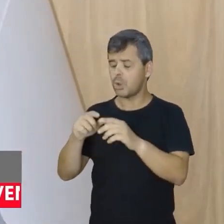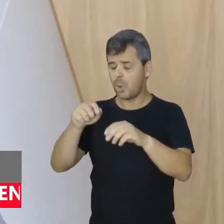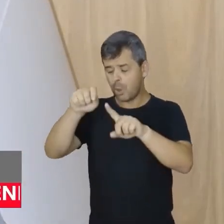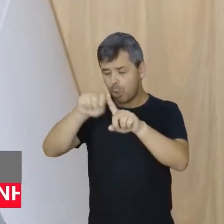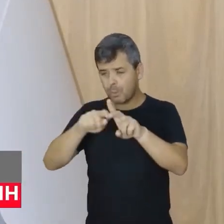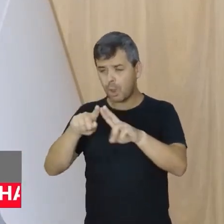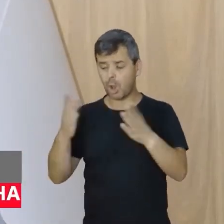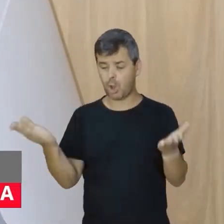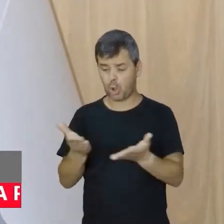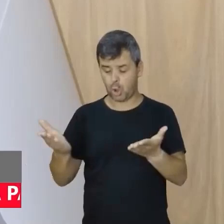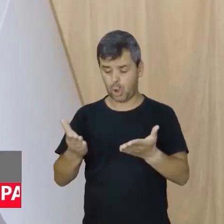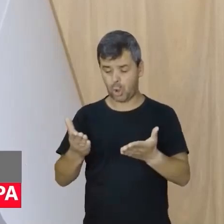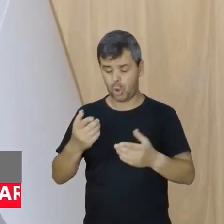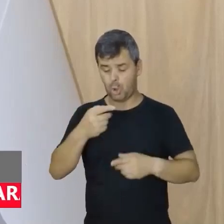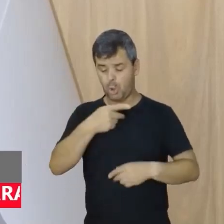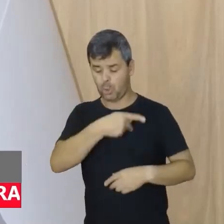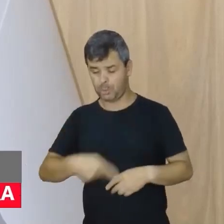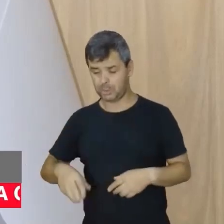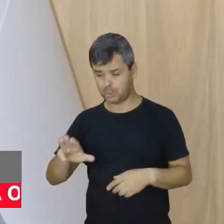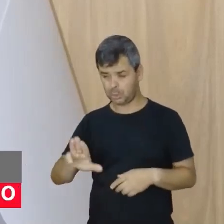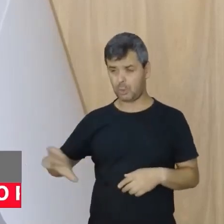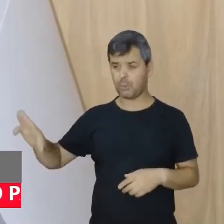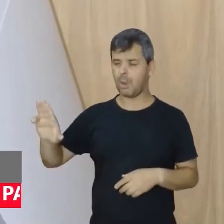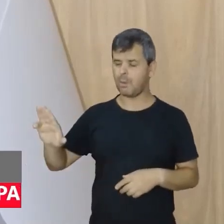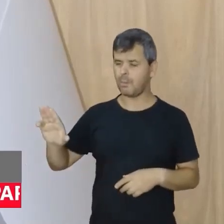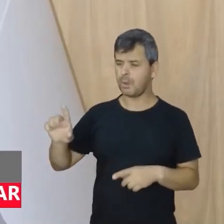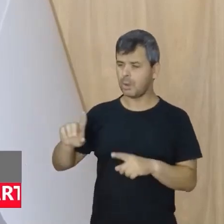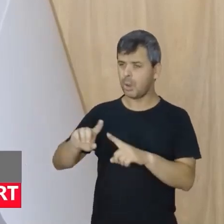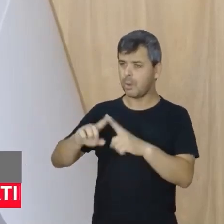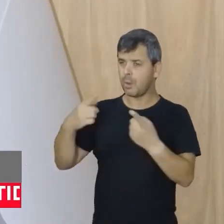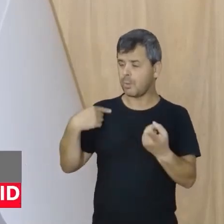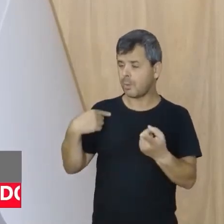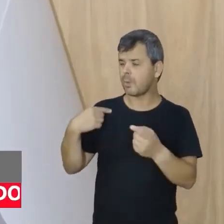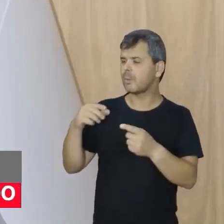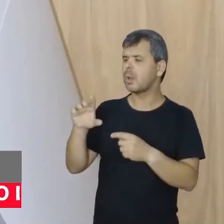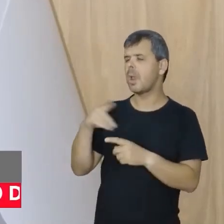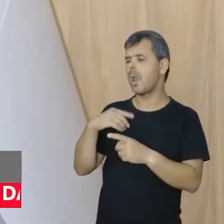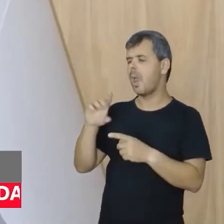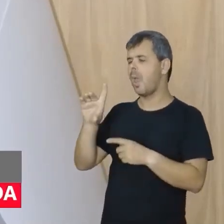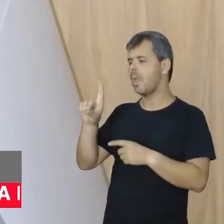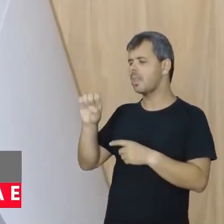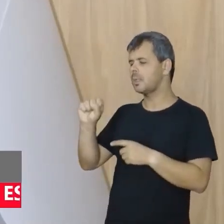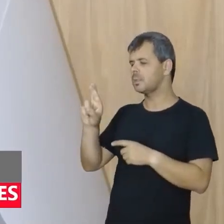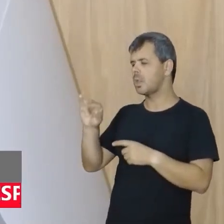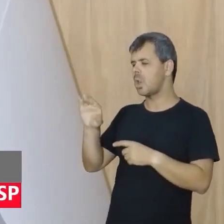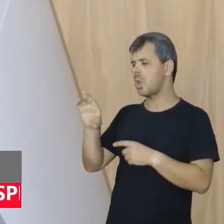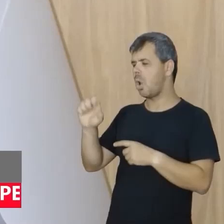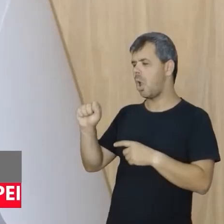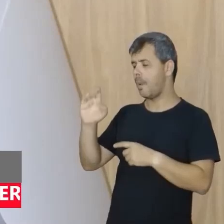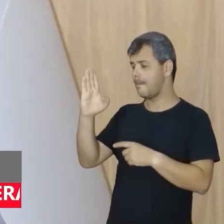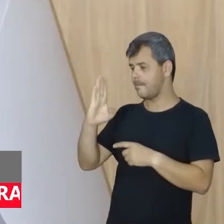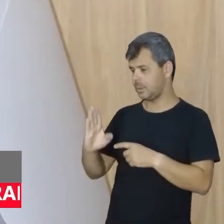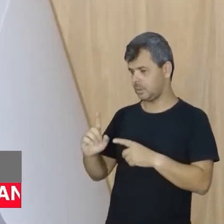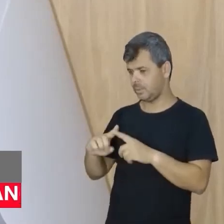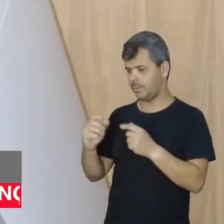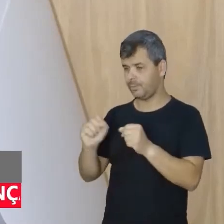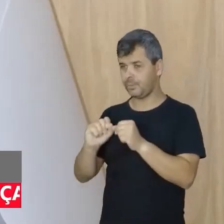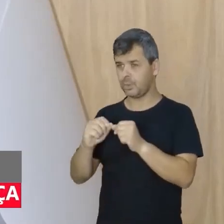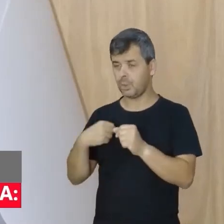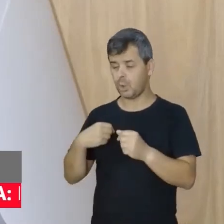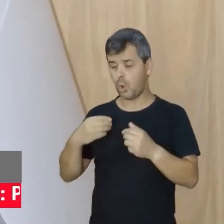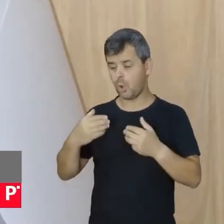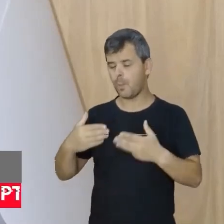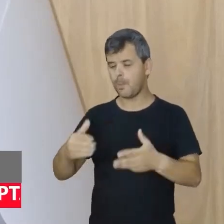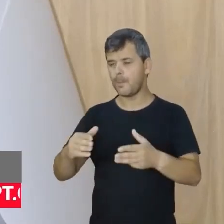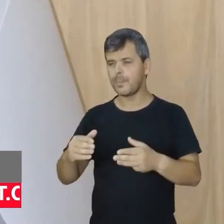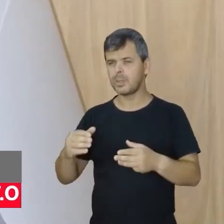com o presidente Lula generosamente também resolvendo isso com o Desenrola Brasil. Tivemos uma importante reunião essa semana com o ministro